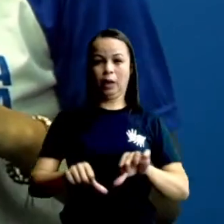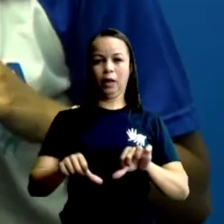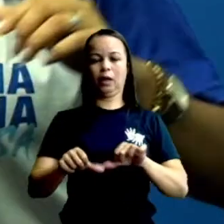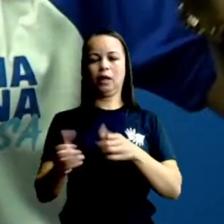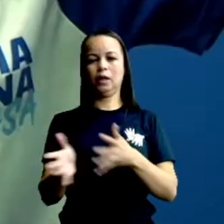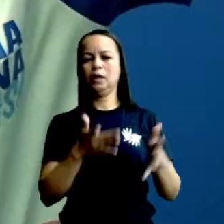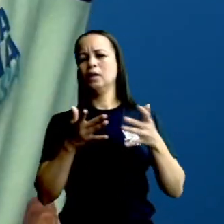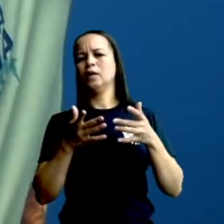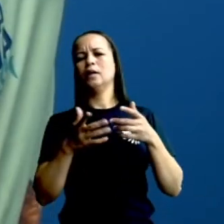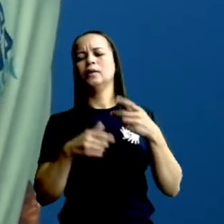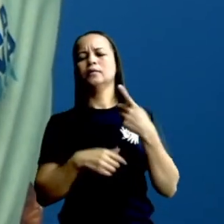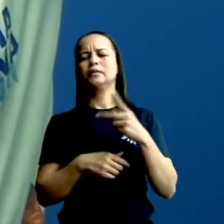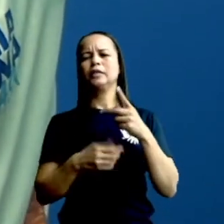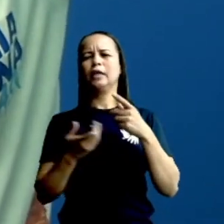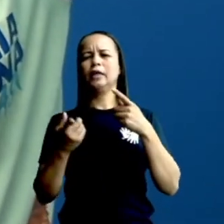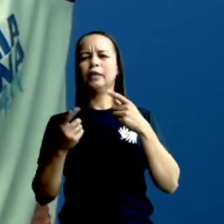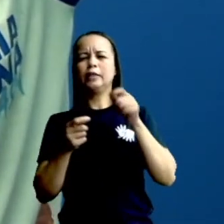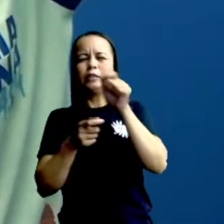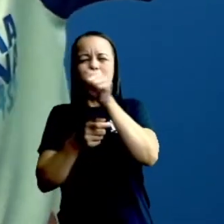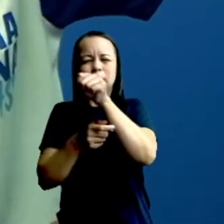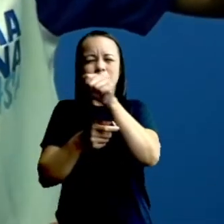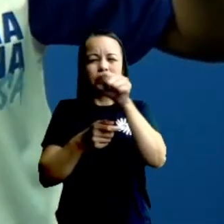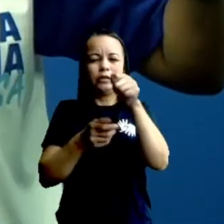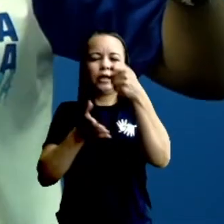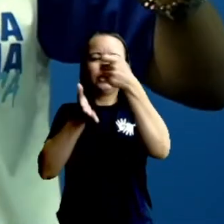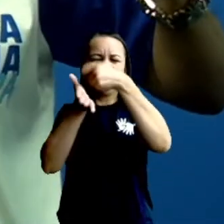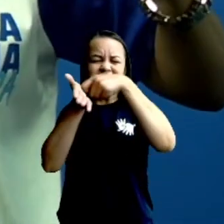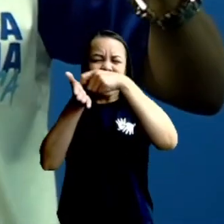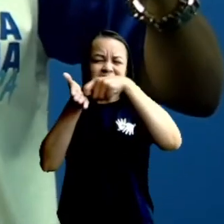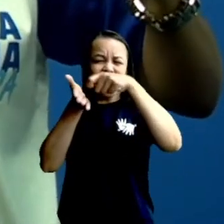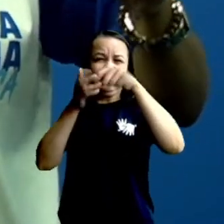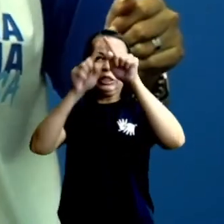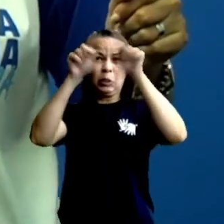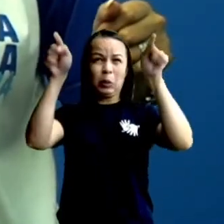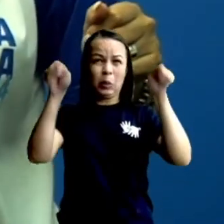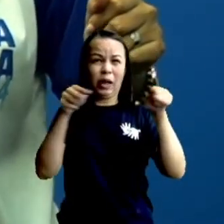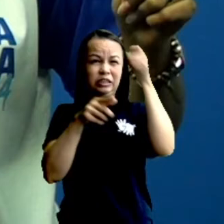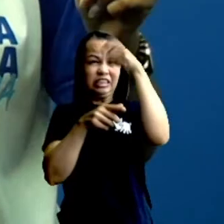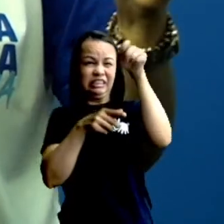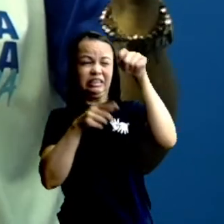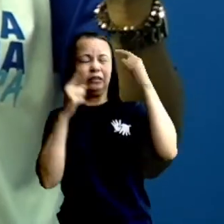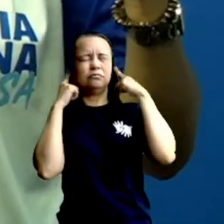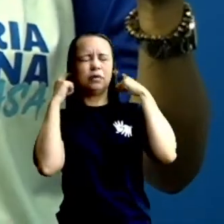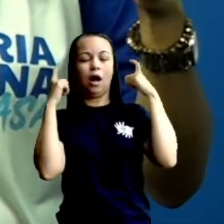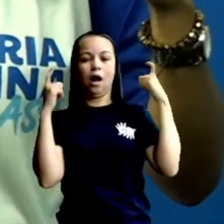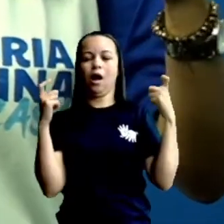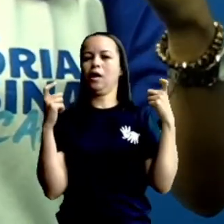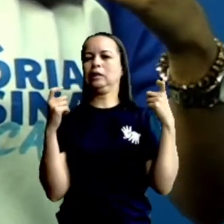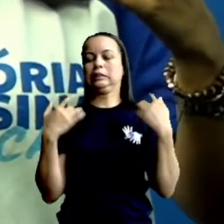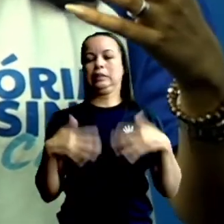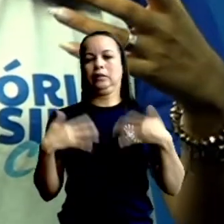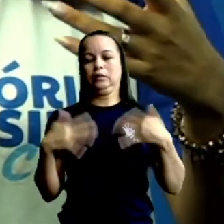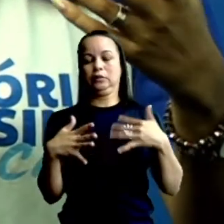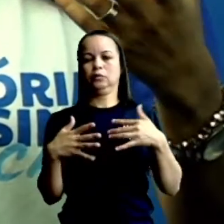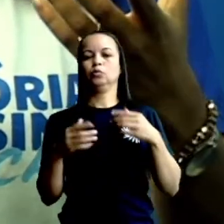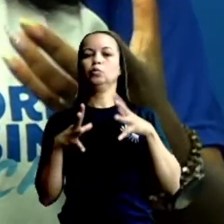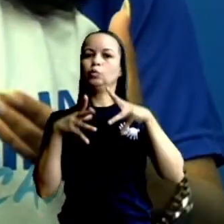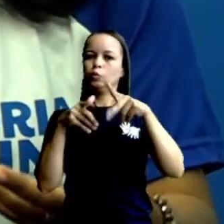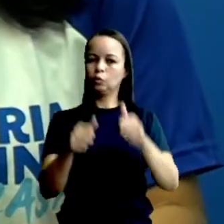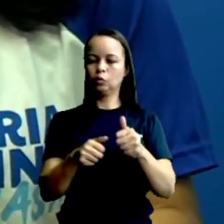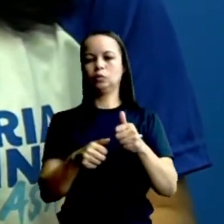aquele riscado, aquele giz naquele quadro que chega a dar uma agonia, não é? Isso tudo são